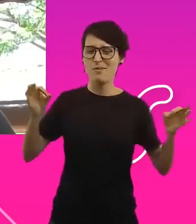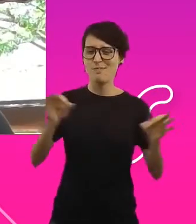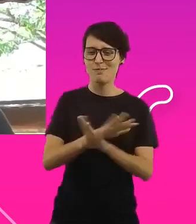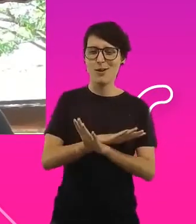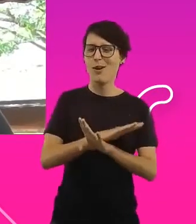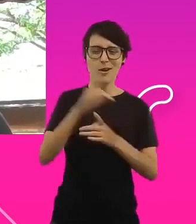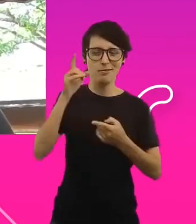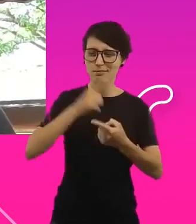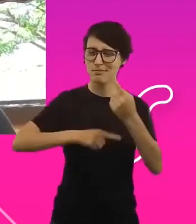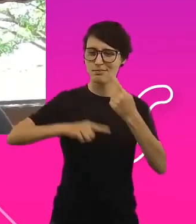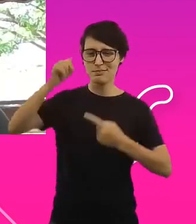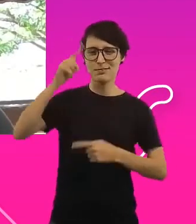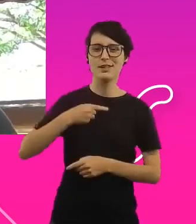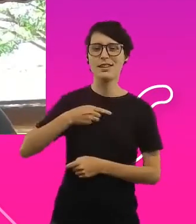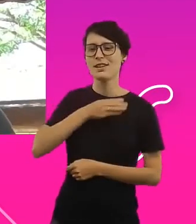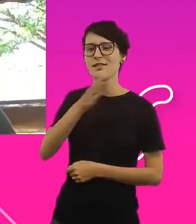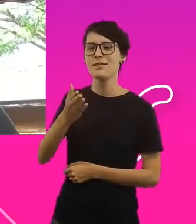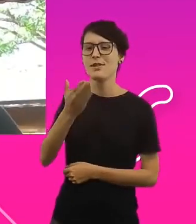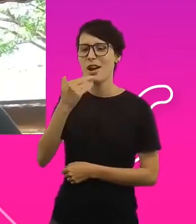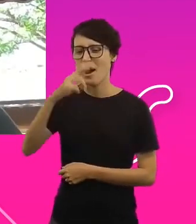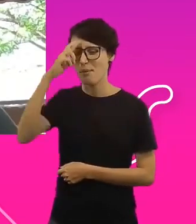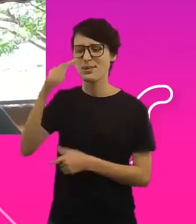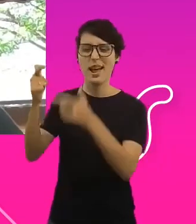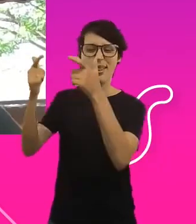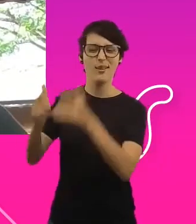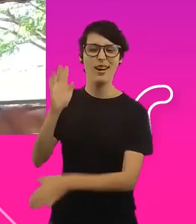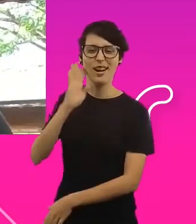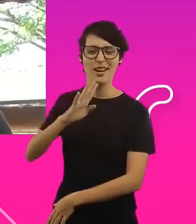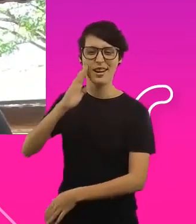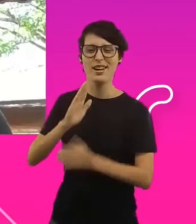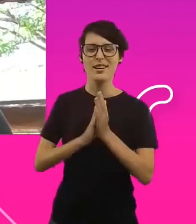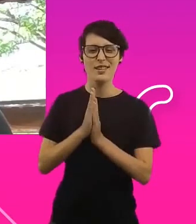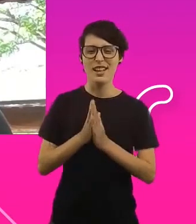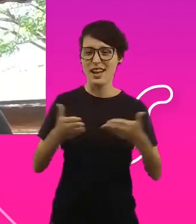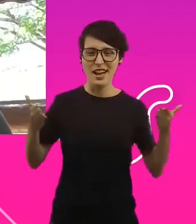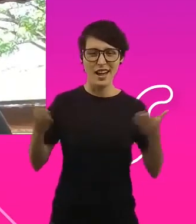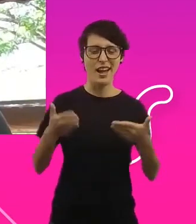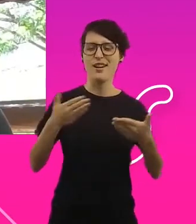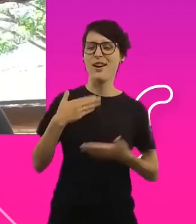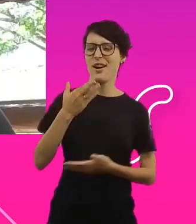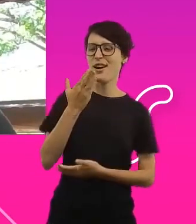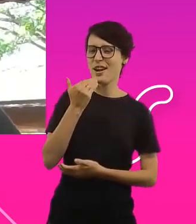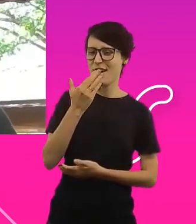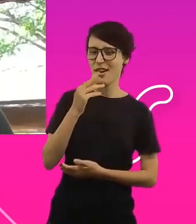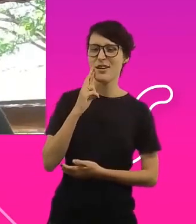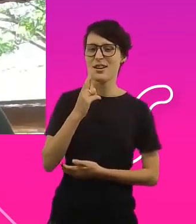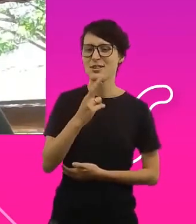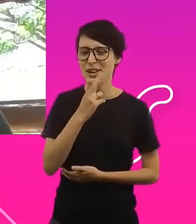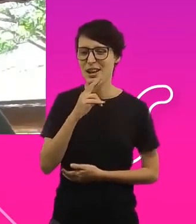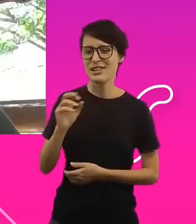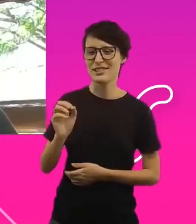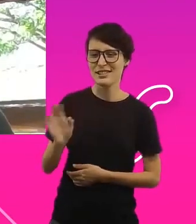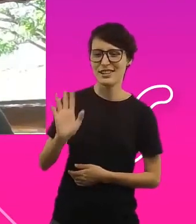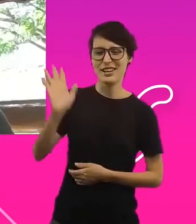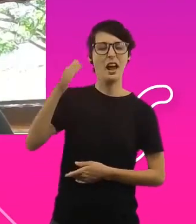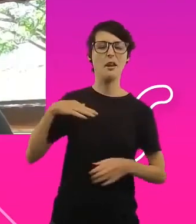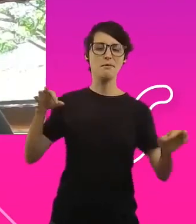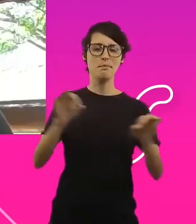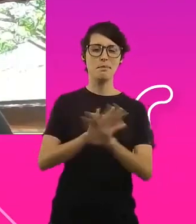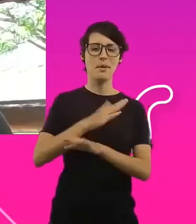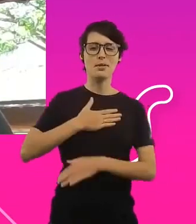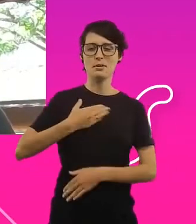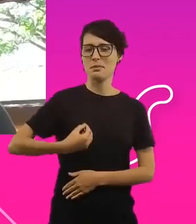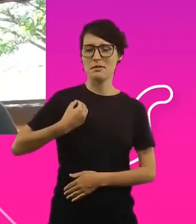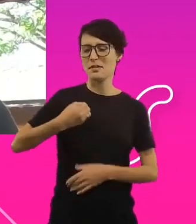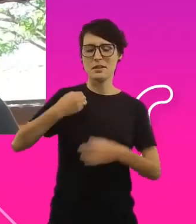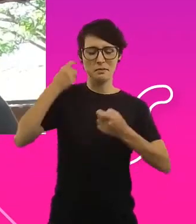almoçar no Haskell, e falei, agora, almoçando num restaurante caro, eu tô com a vida resolvida, não preciso mais me